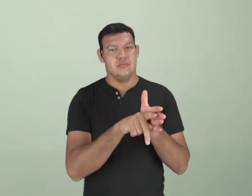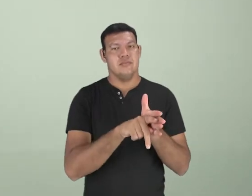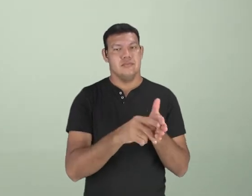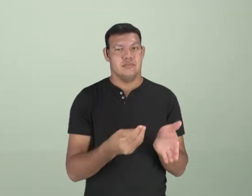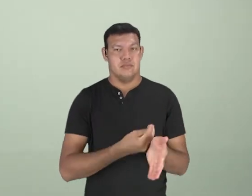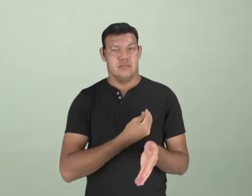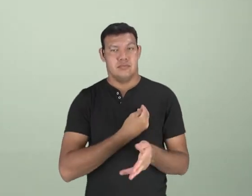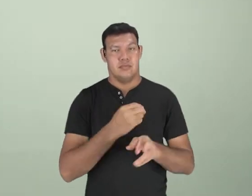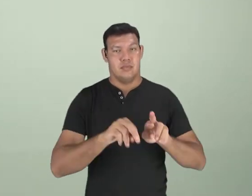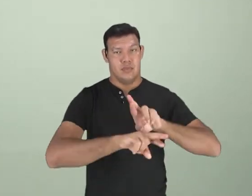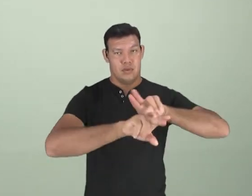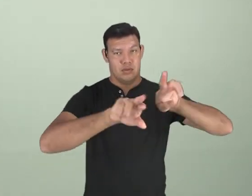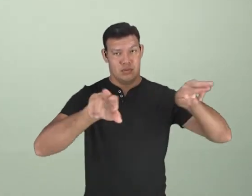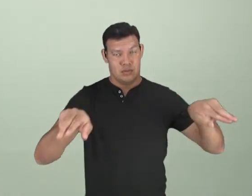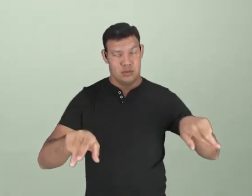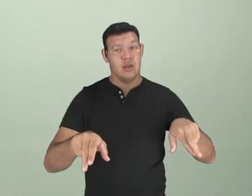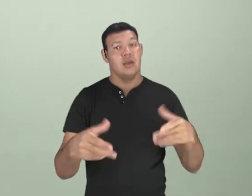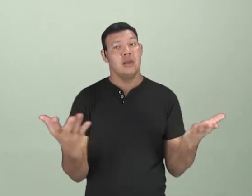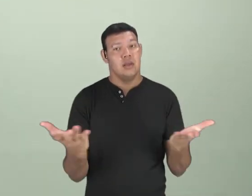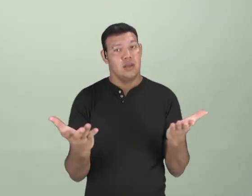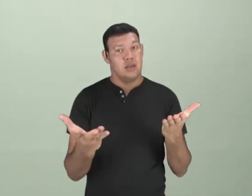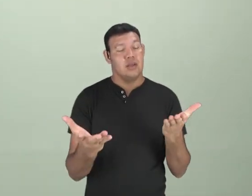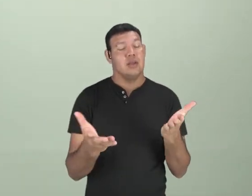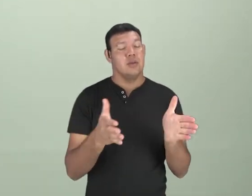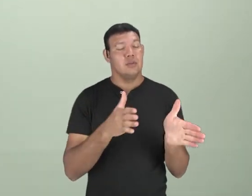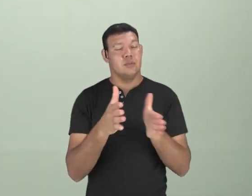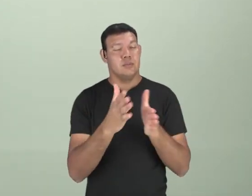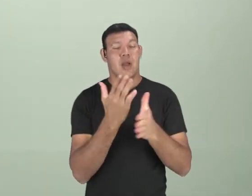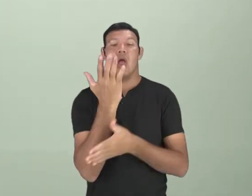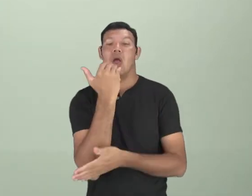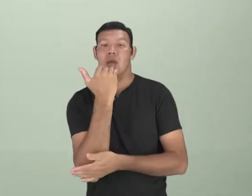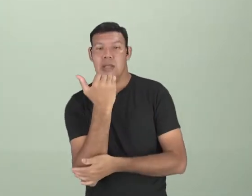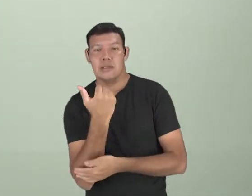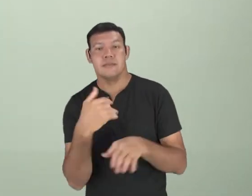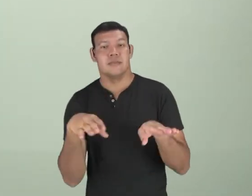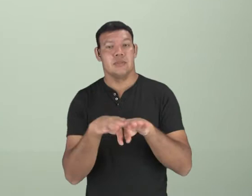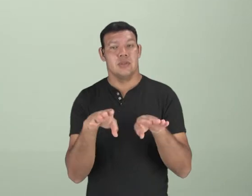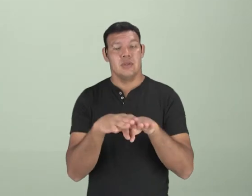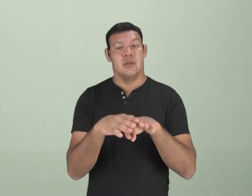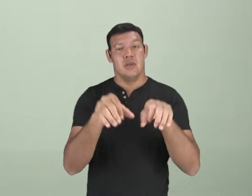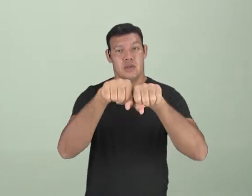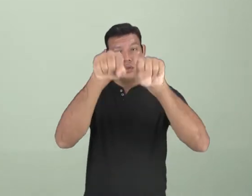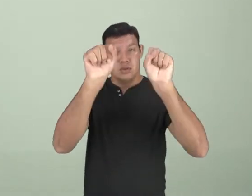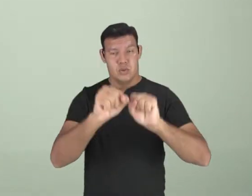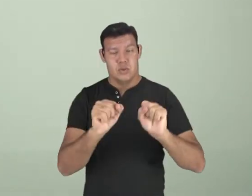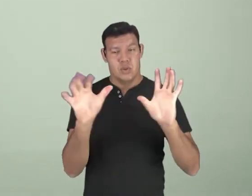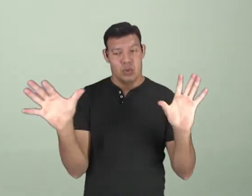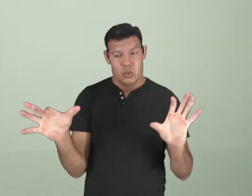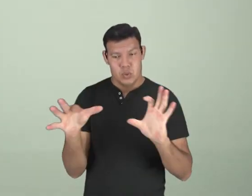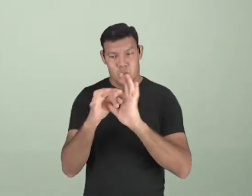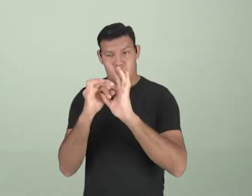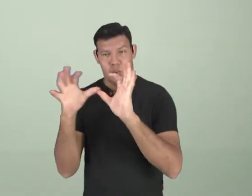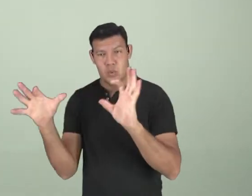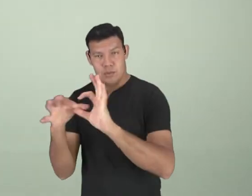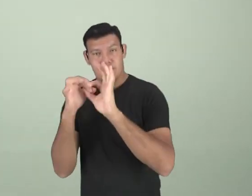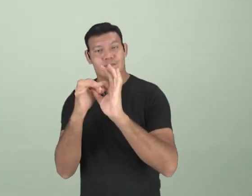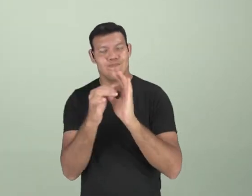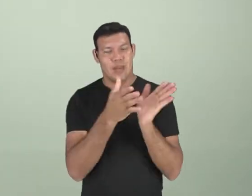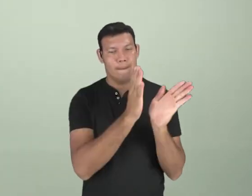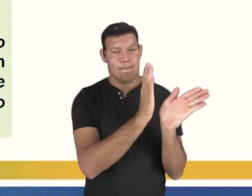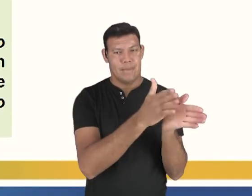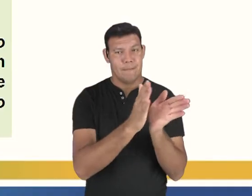que é o processo de nutrição, tá? E como os sistemas trabalham em conjunto, né, para fazer as etapas desse